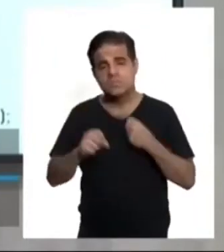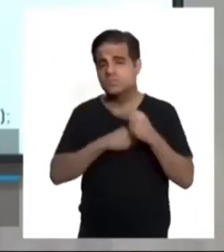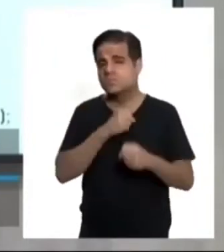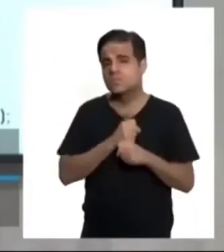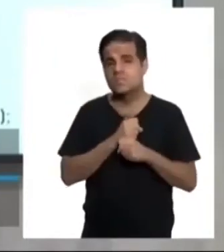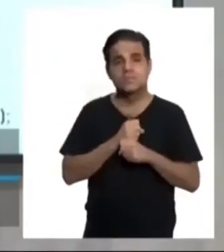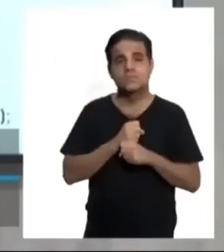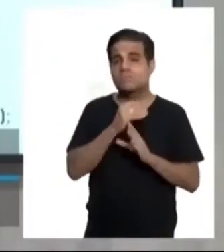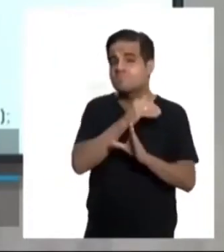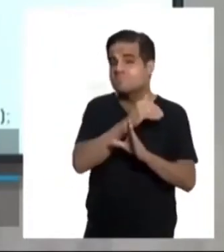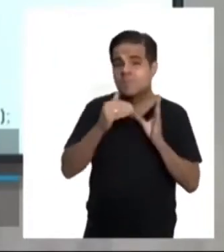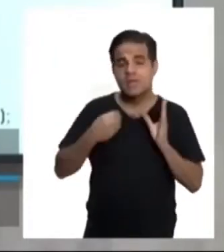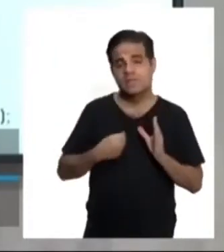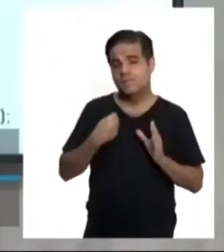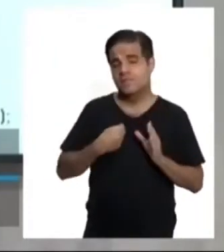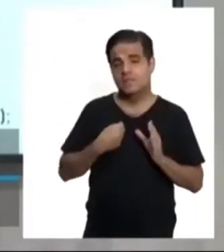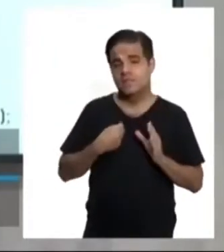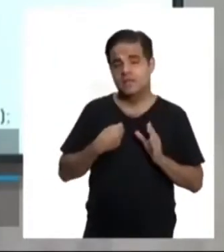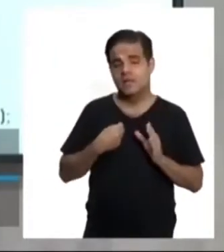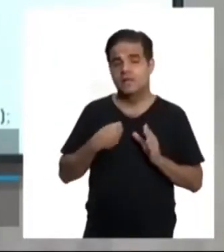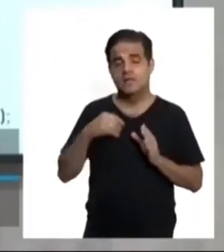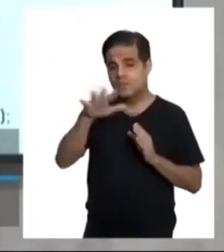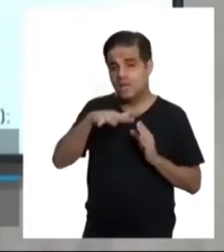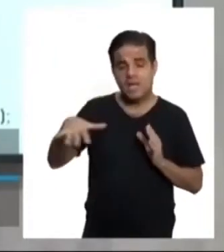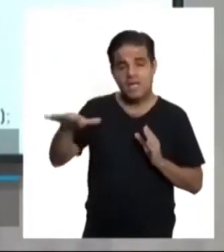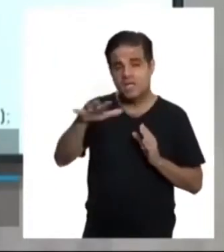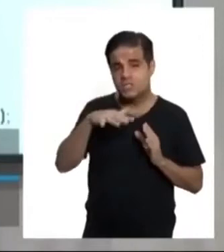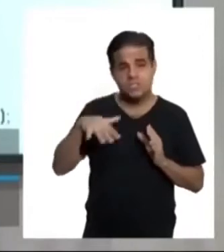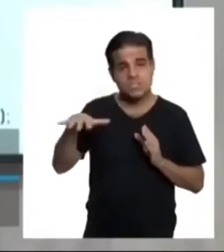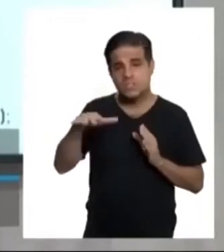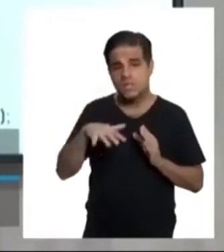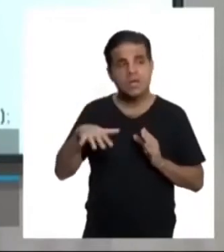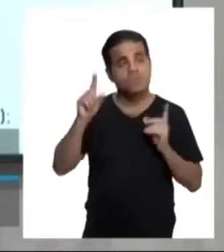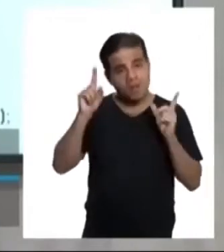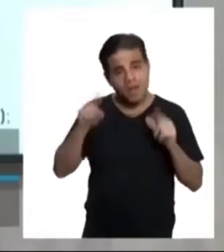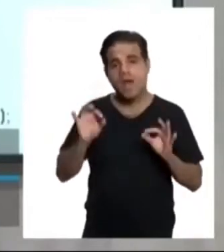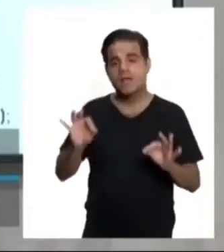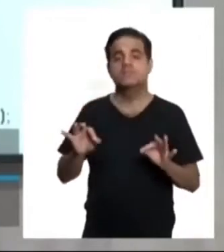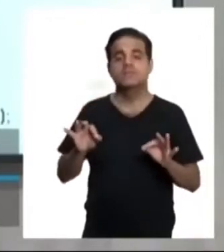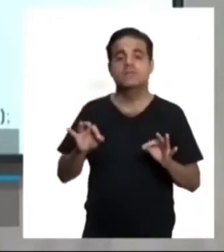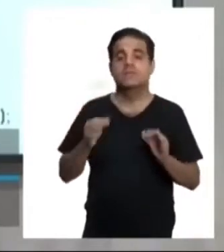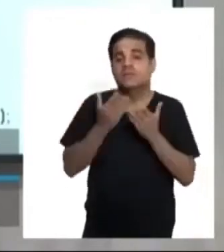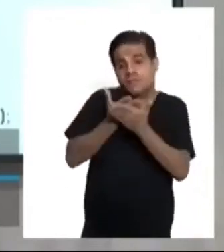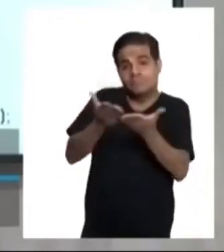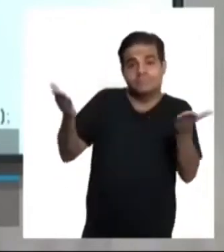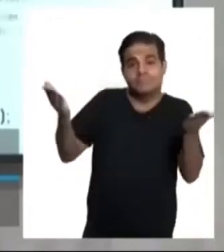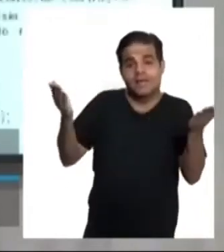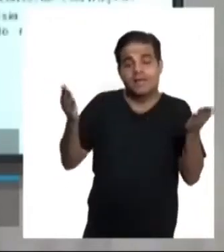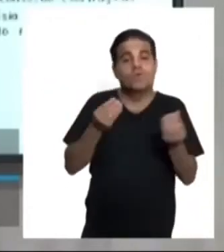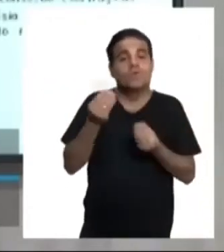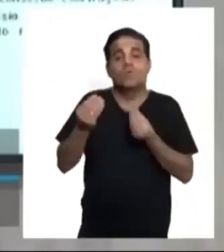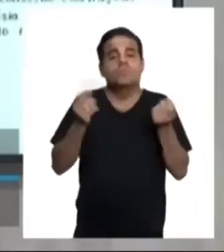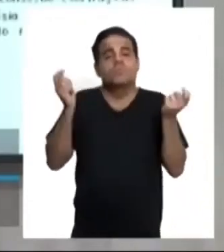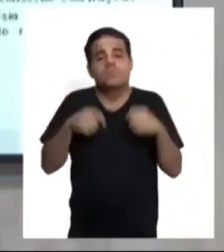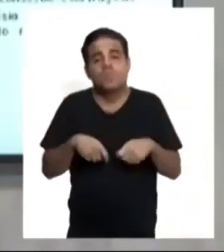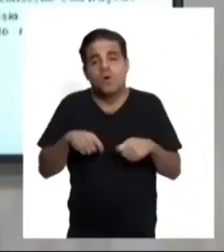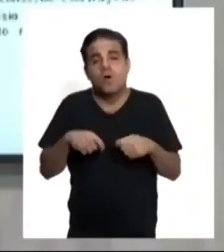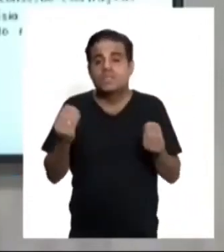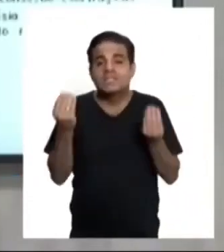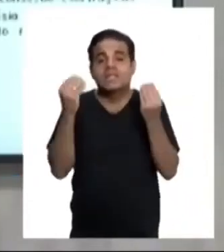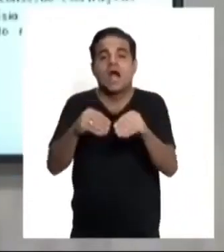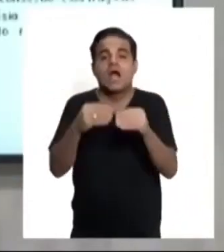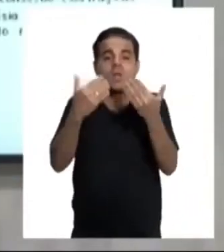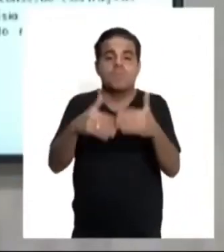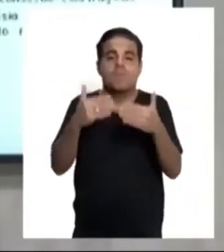meia-vida. Então, praticamente, aquela região vai ser assim. Então, está aí para vocês como é que pode cair em prova